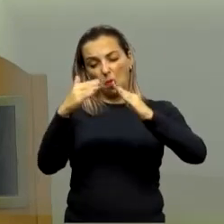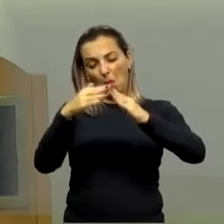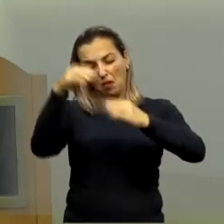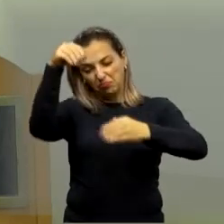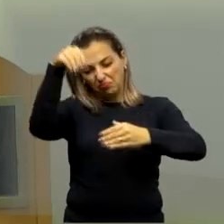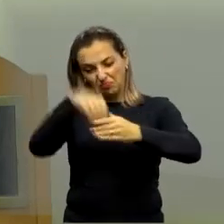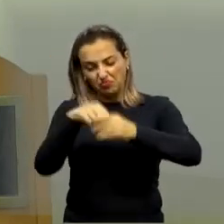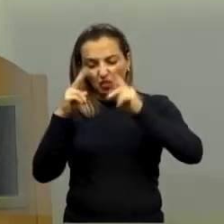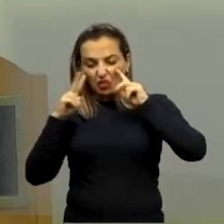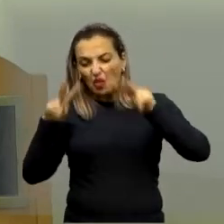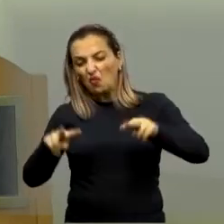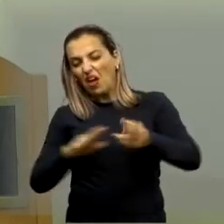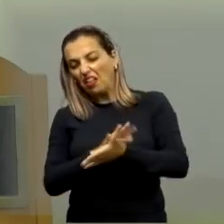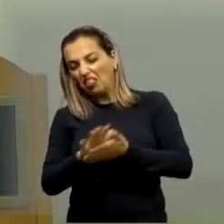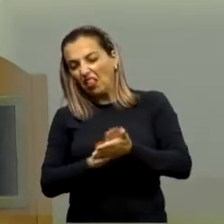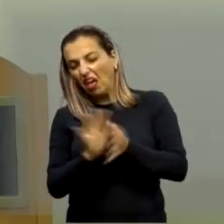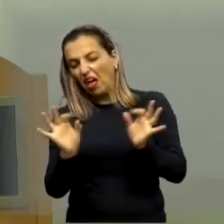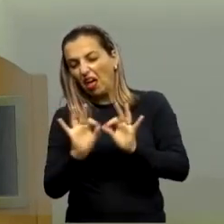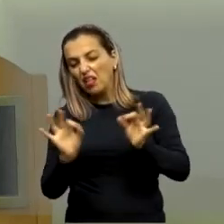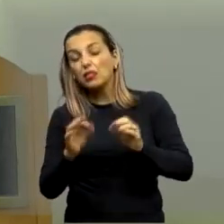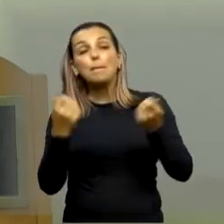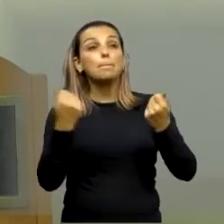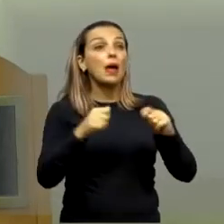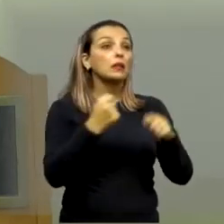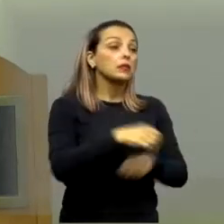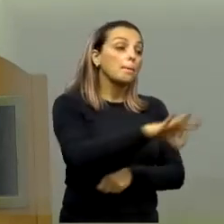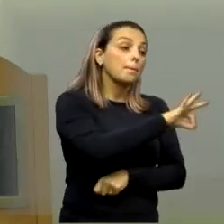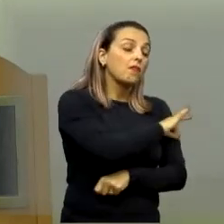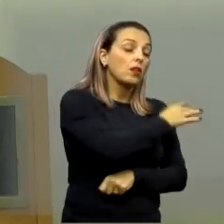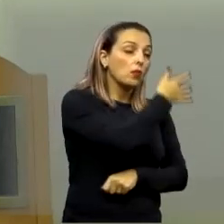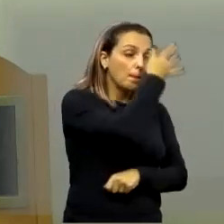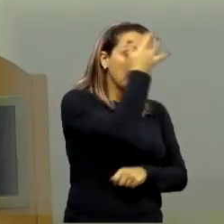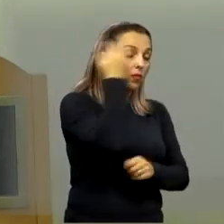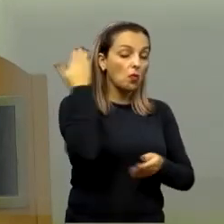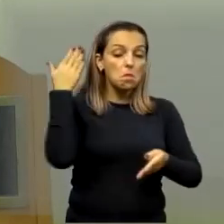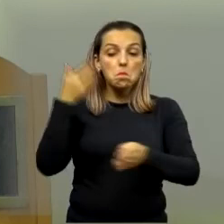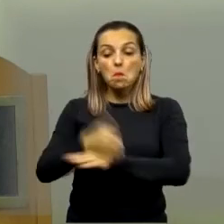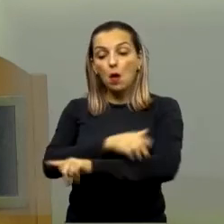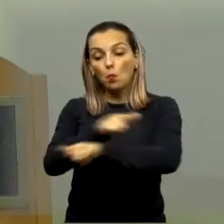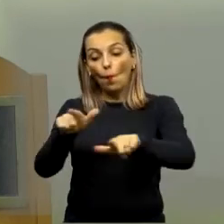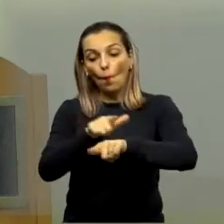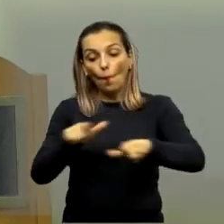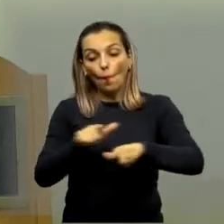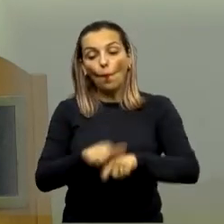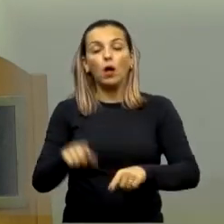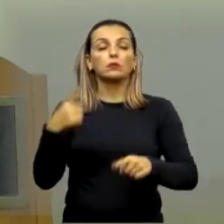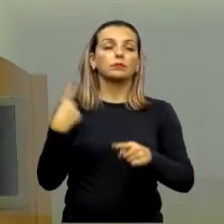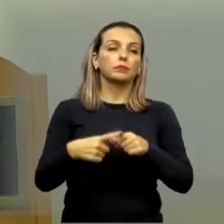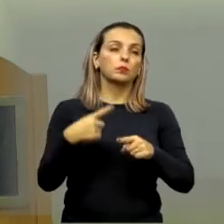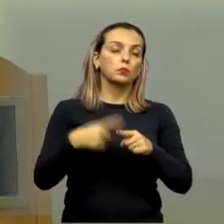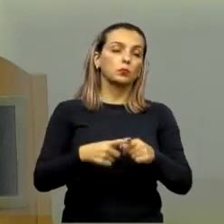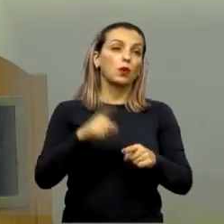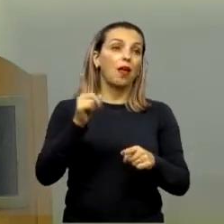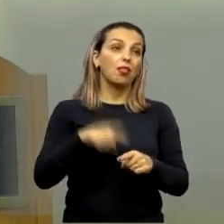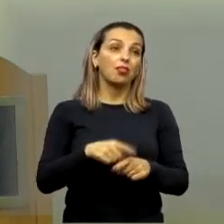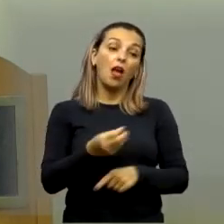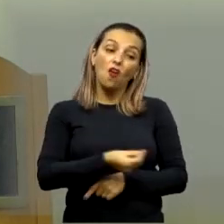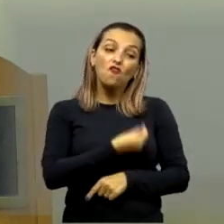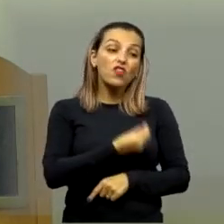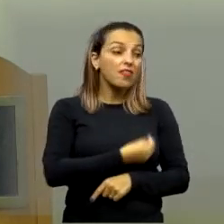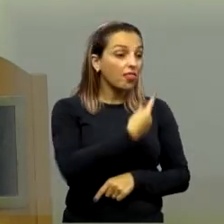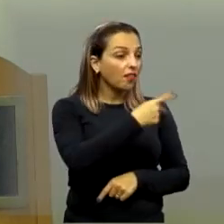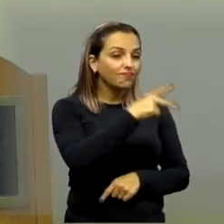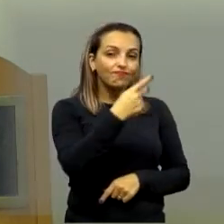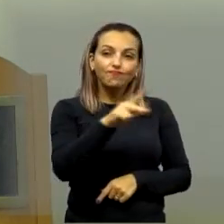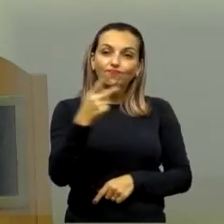no fundo de quintal tem que tirar deixar a prefeitura limpar e fazer sua parte gente porque nós estamos é vida